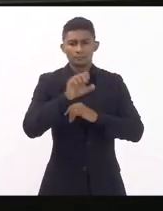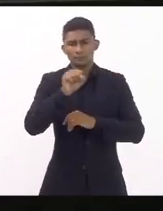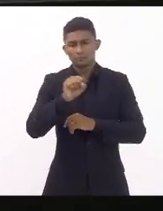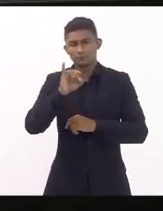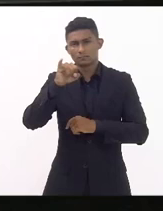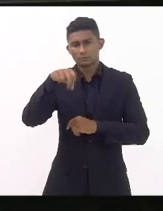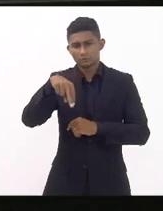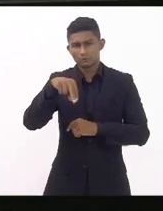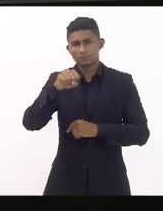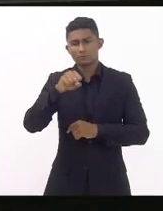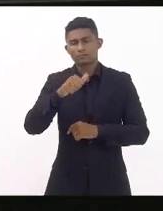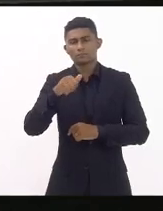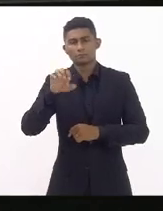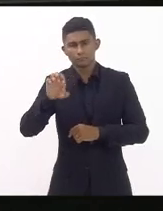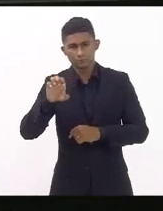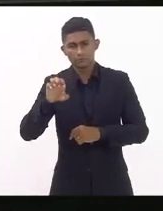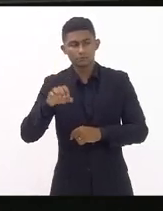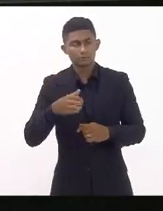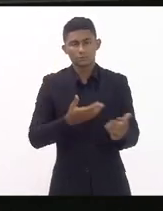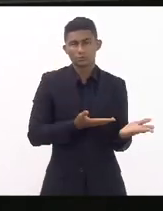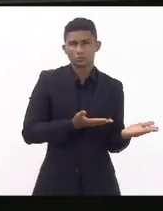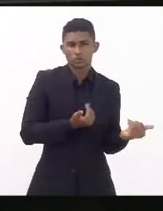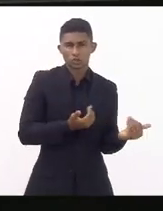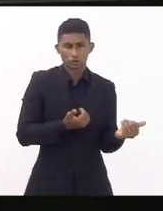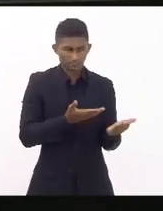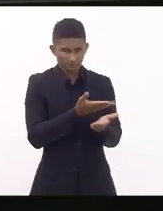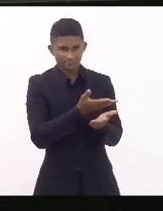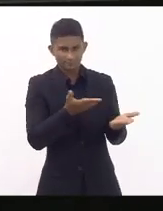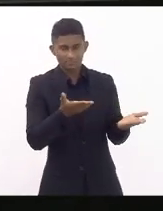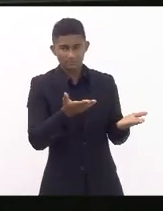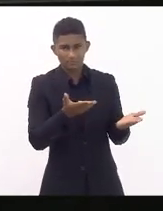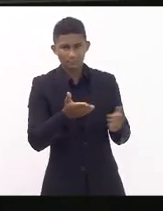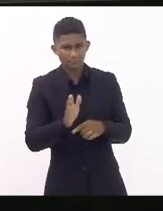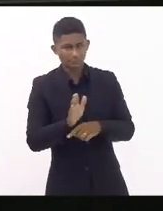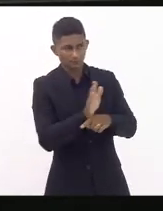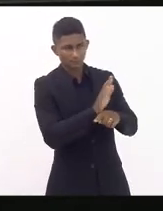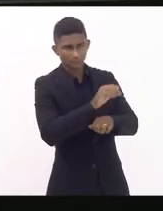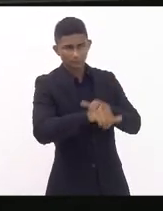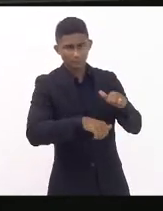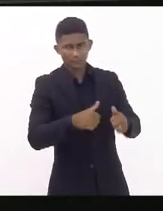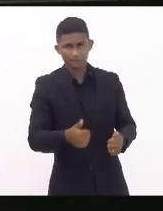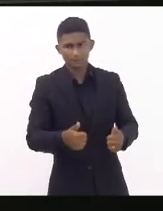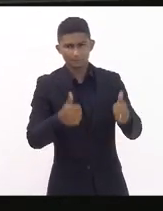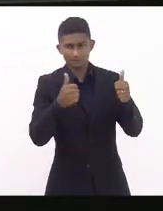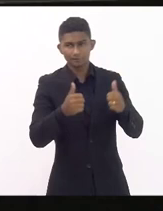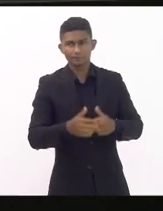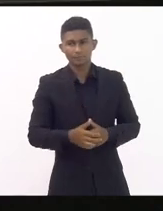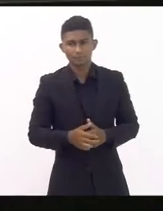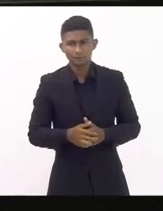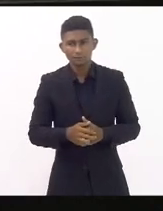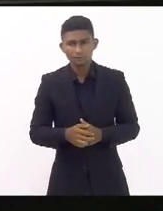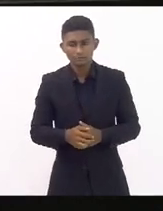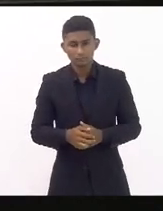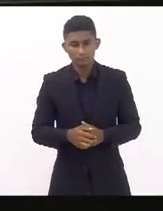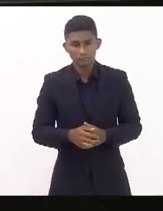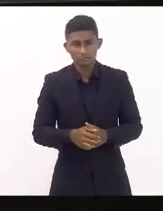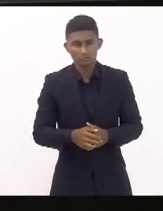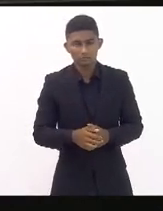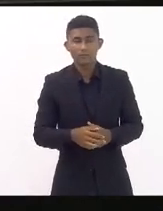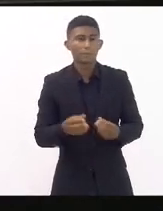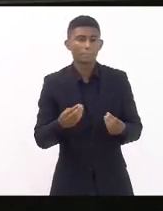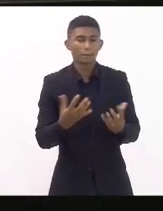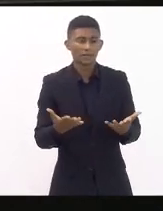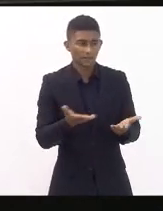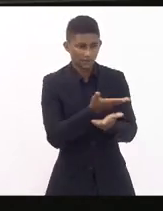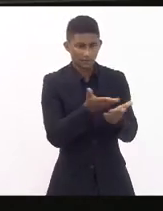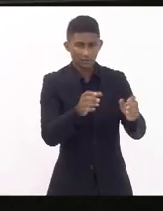melhorar esse trato com os adolescentes acautelados para que eles não saiam do sistema, já concluindo, presidente, eles não saiam do